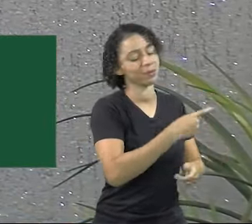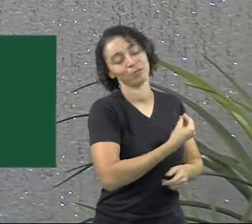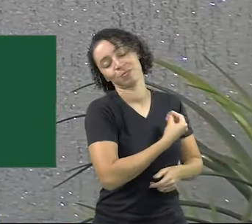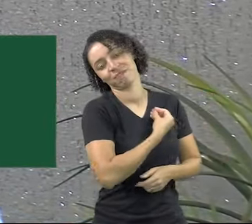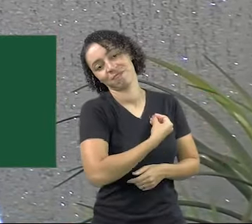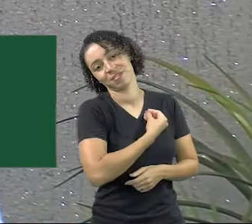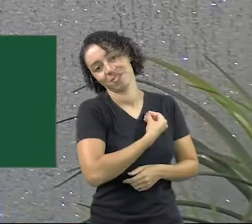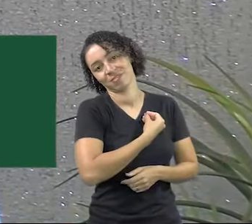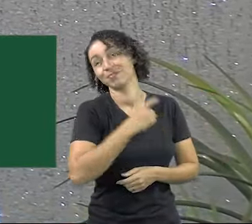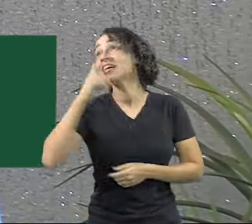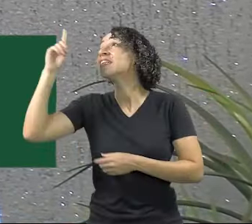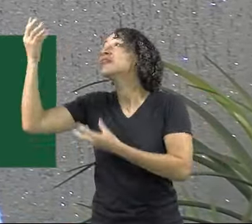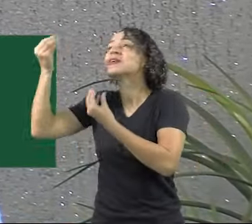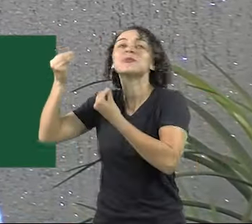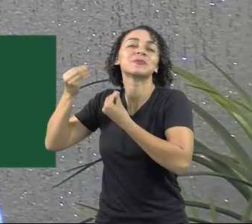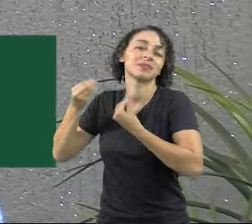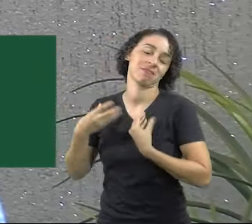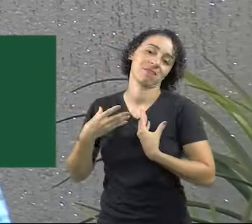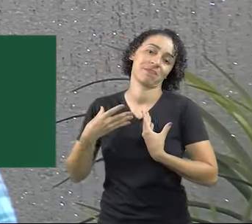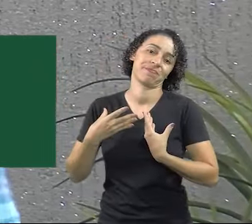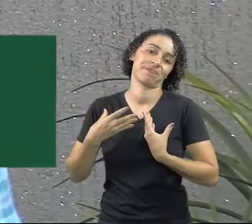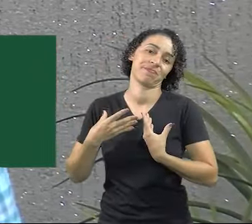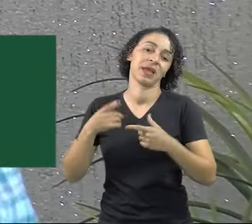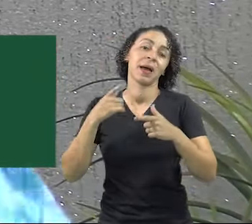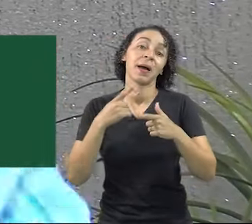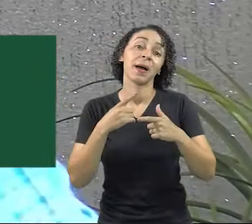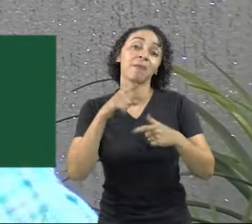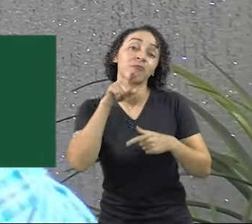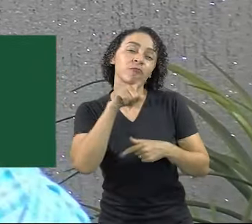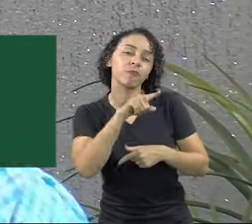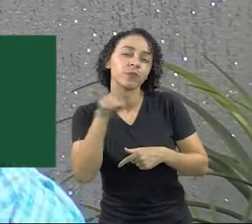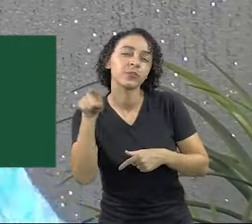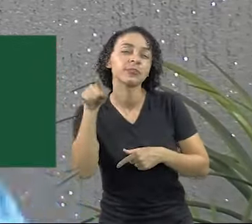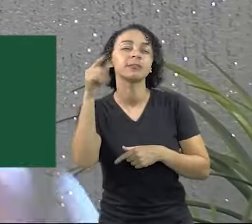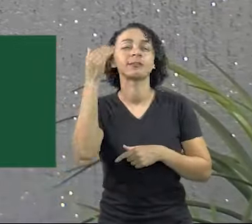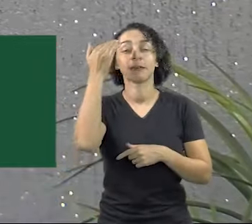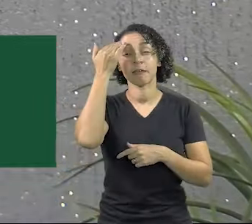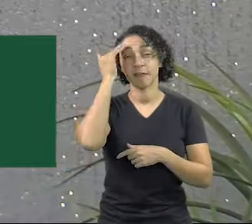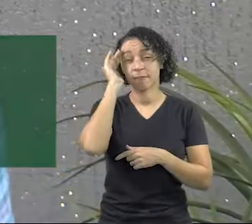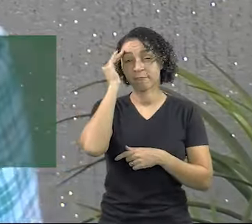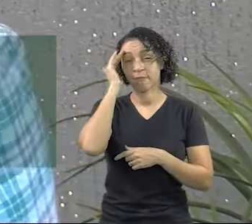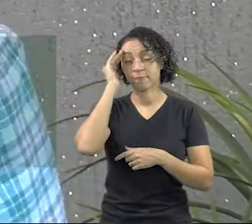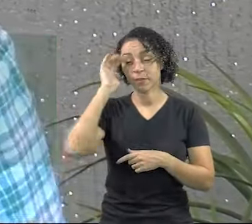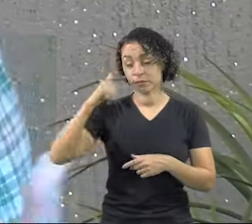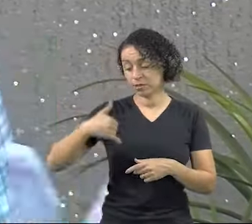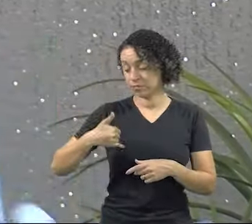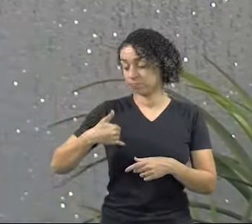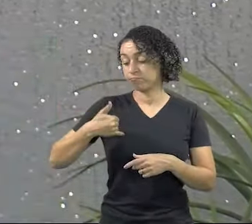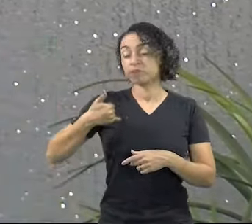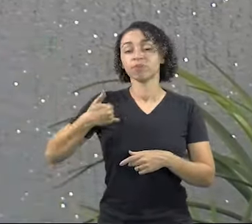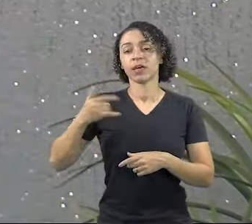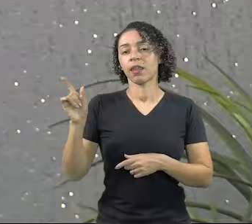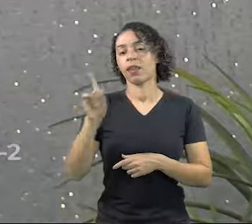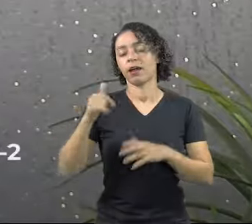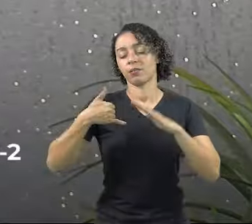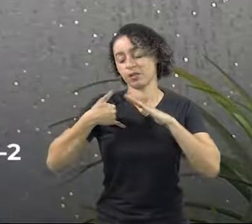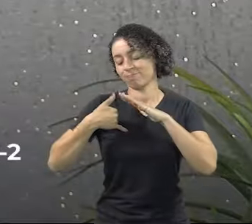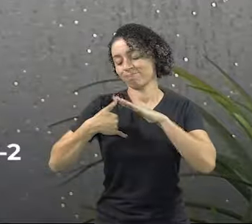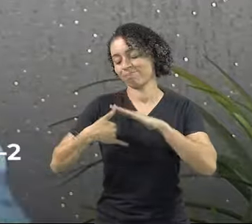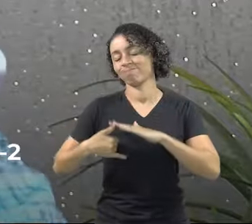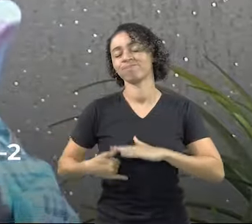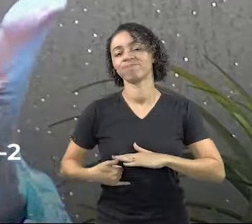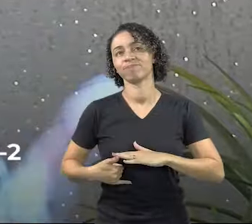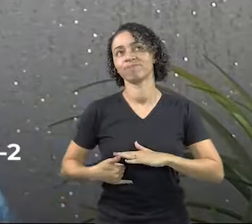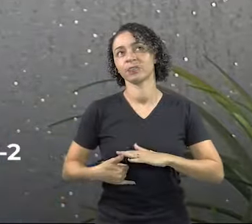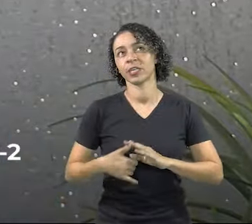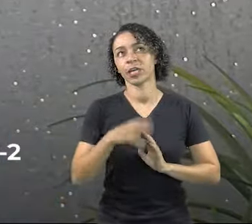na carne Deus coloca um espinho na carne Para quê Para que nós não sejamos Senhores da nossa vida você